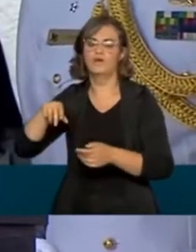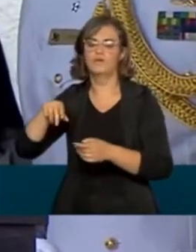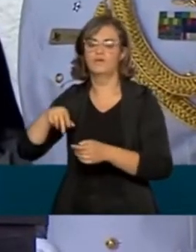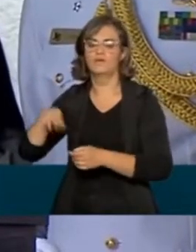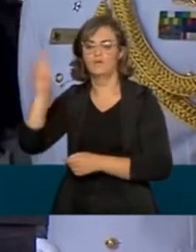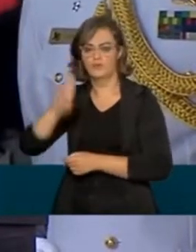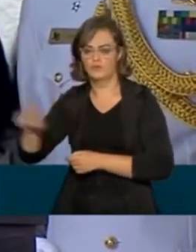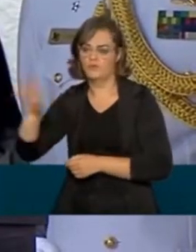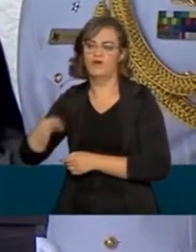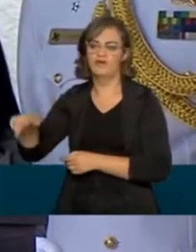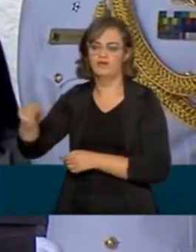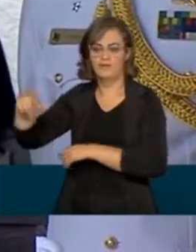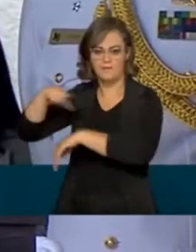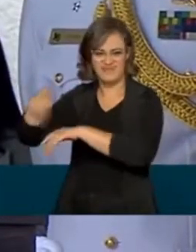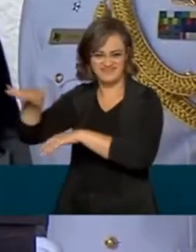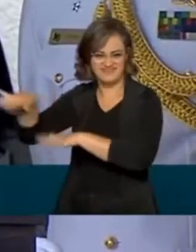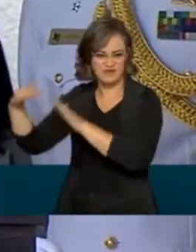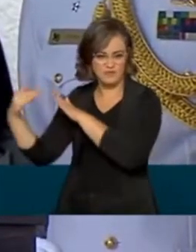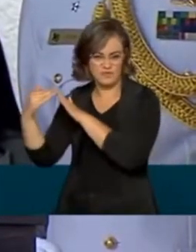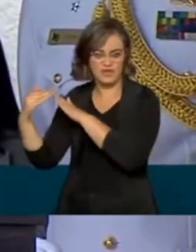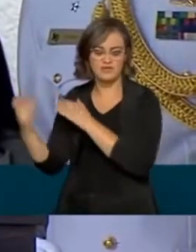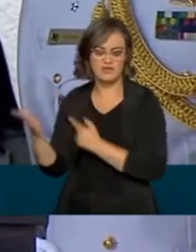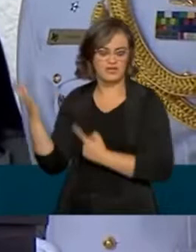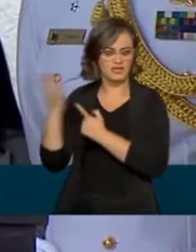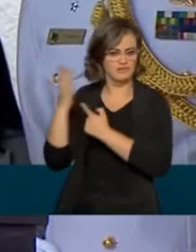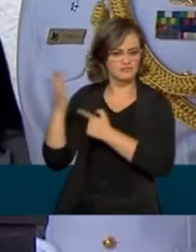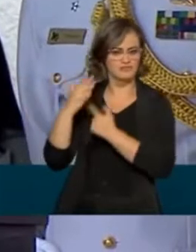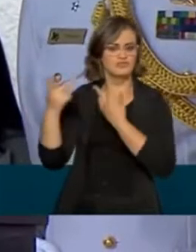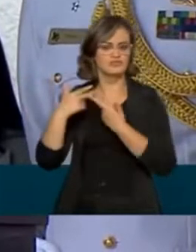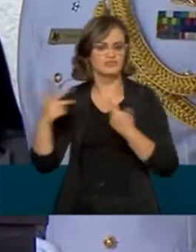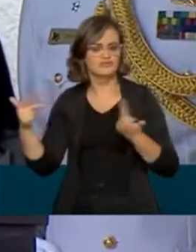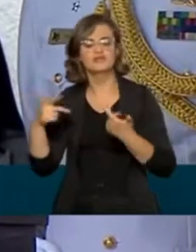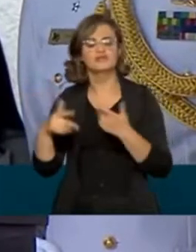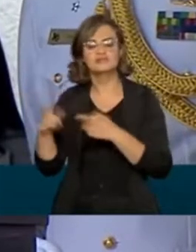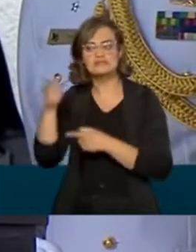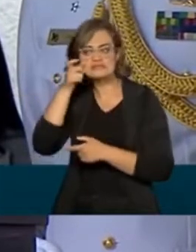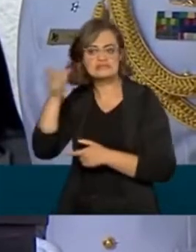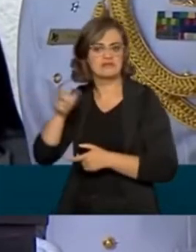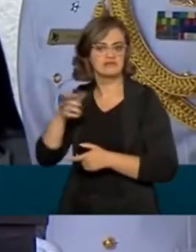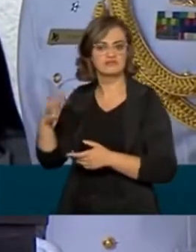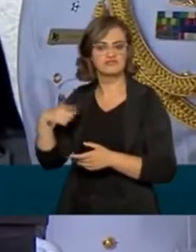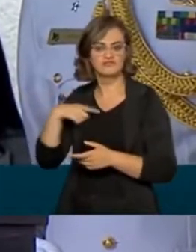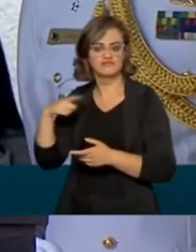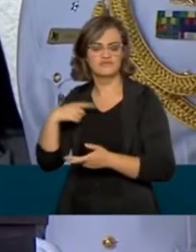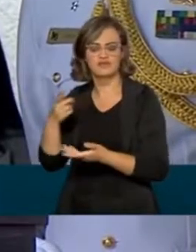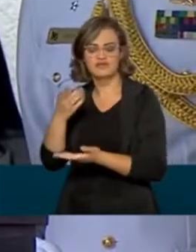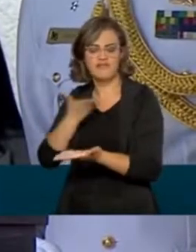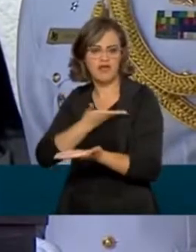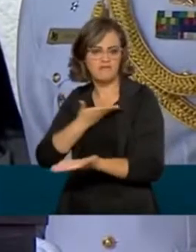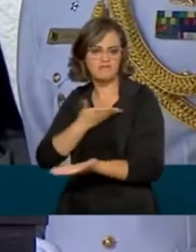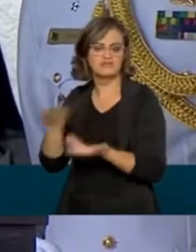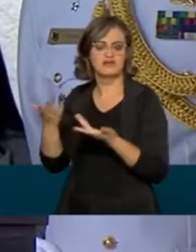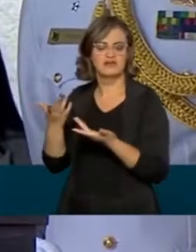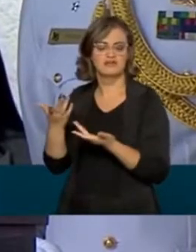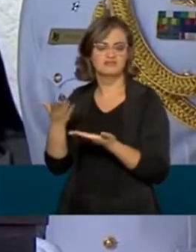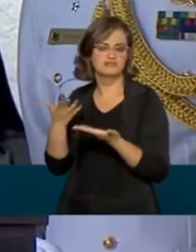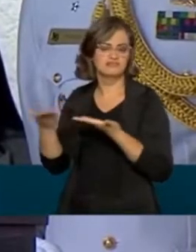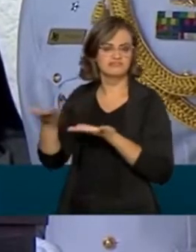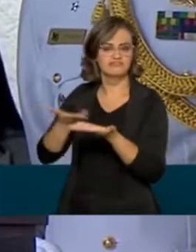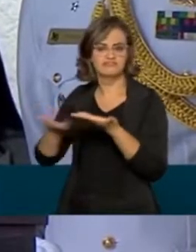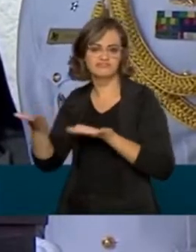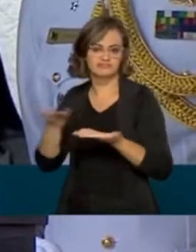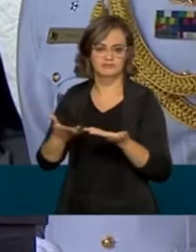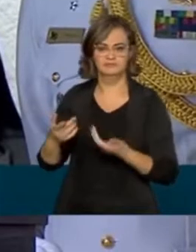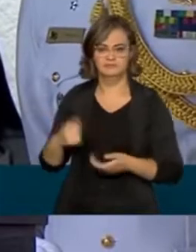Unido e Uruguai, pela cooperação em projetos de interesse mútuo, pelo respeito e relacionamento amistoso peculiar dos homens do